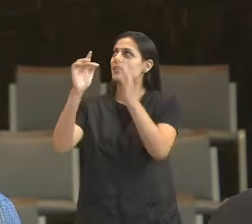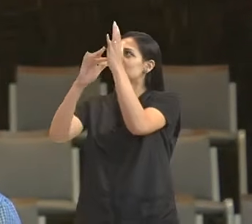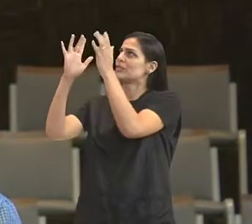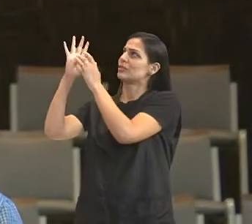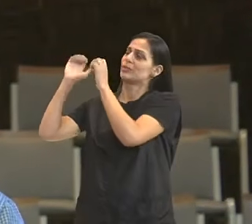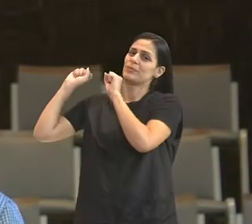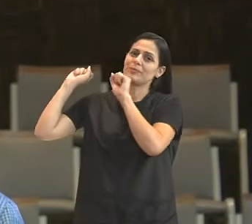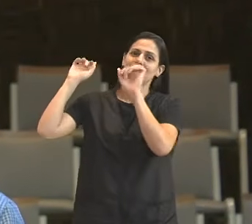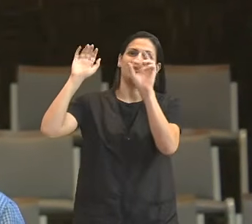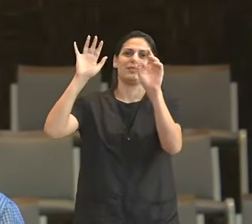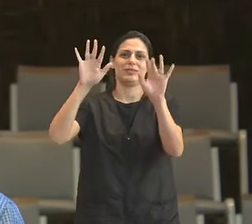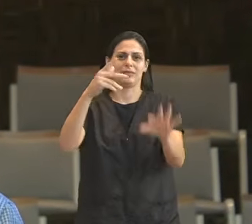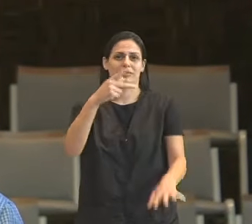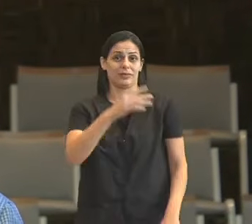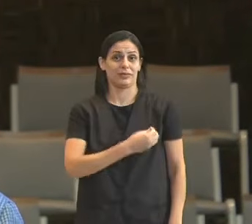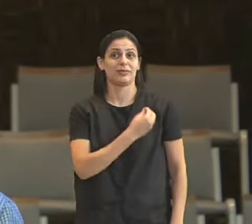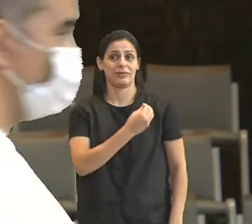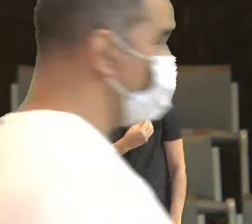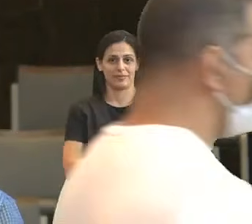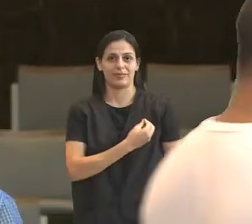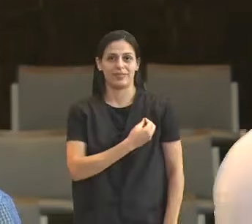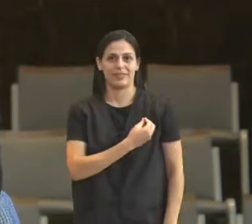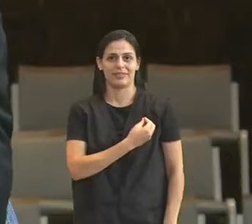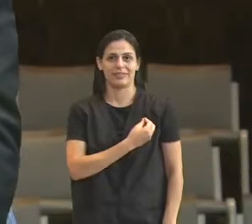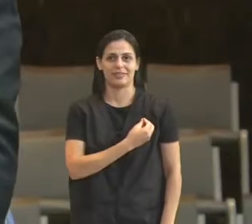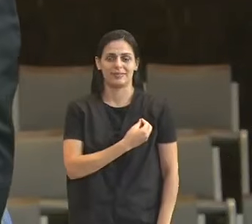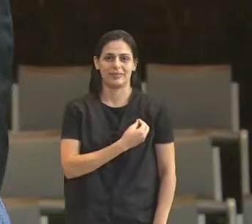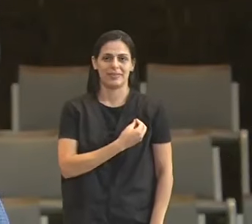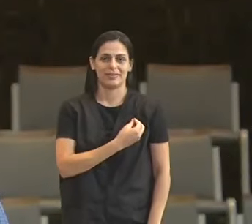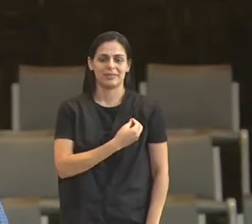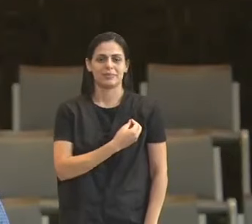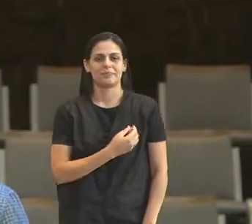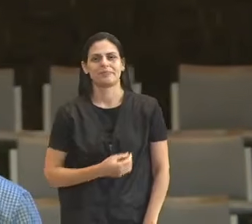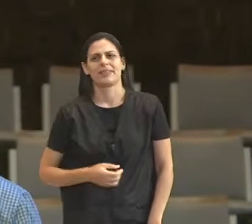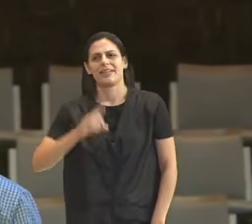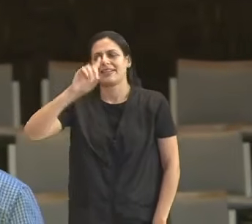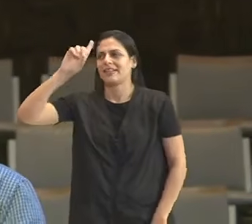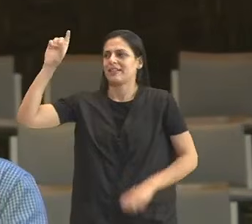e a gente está dizendo: estou aqui, Senhor, estou aqui para receber a tua graça. Que Deus abençoe.